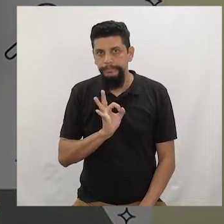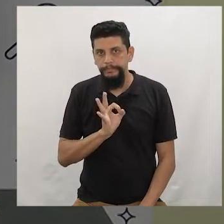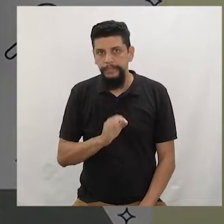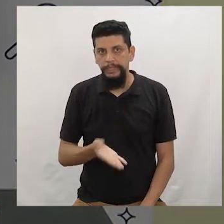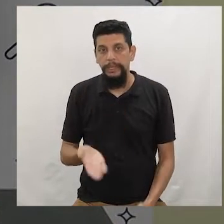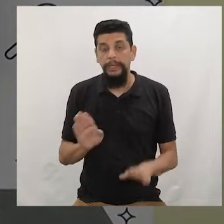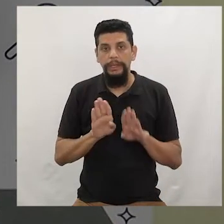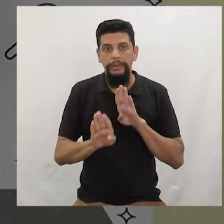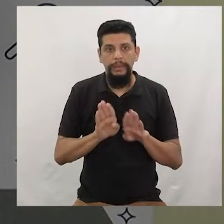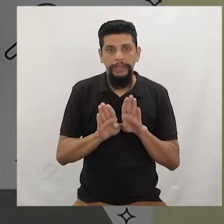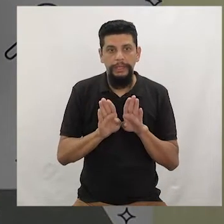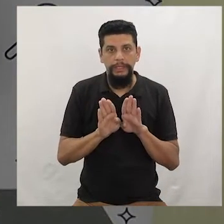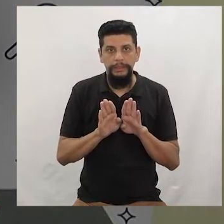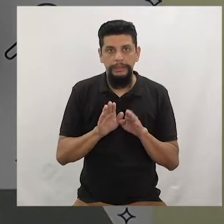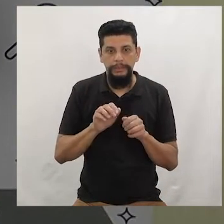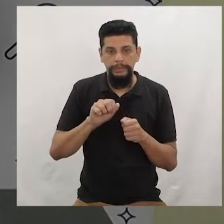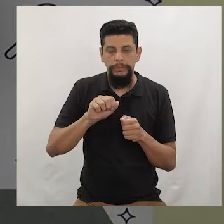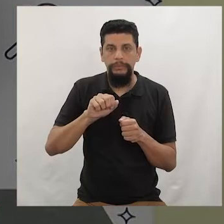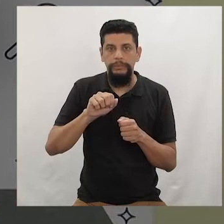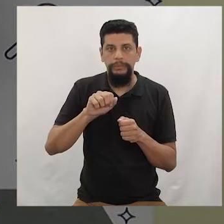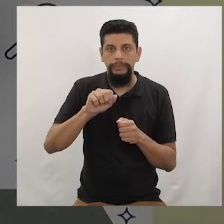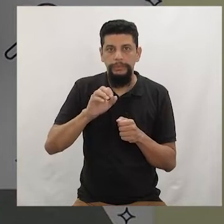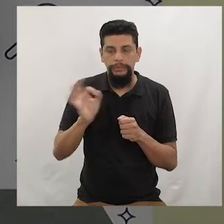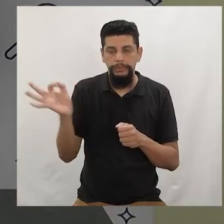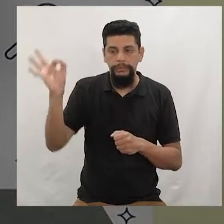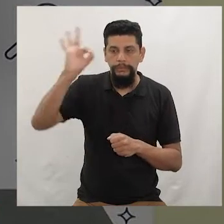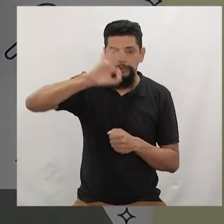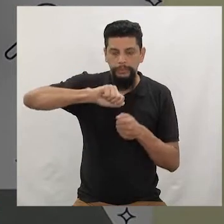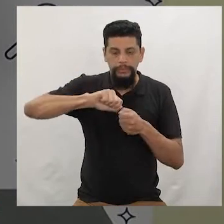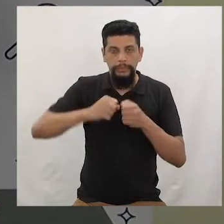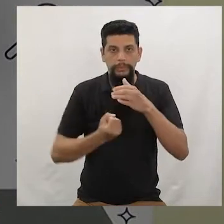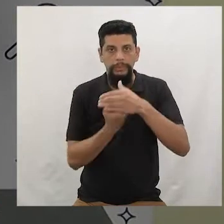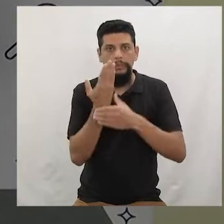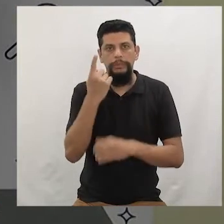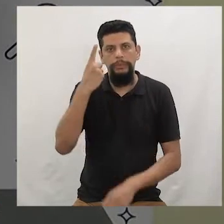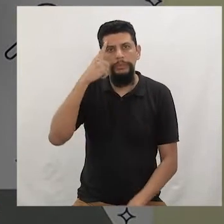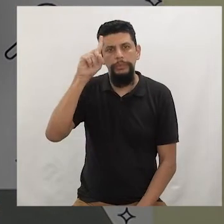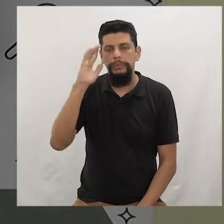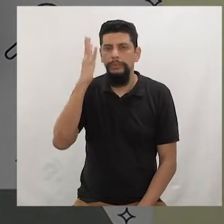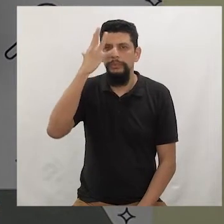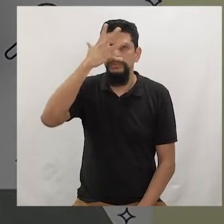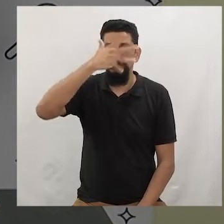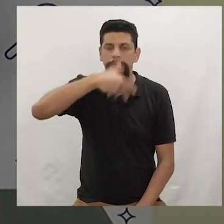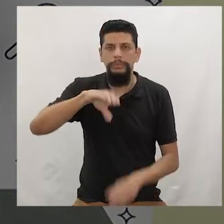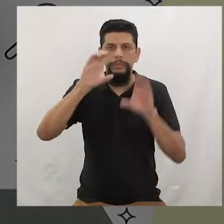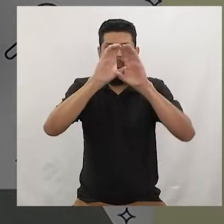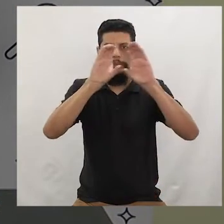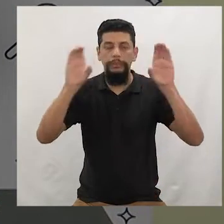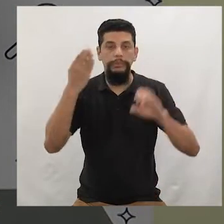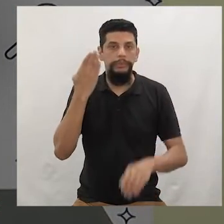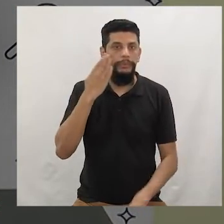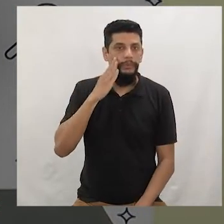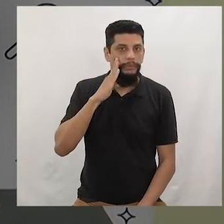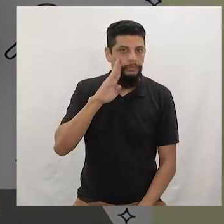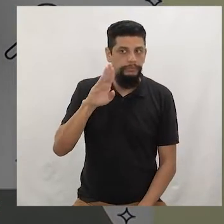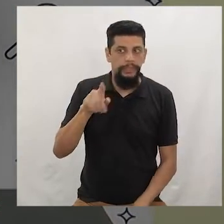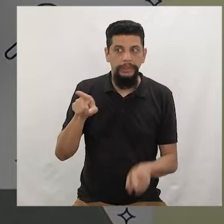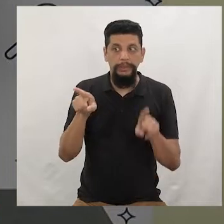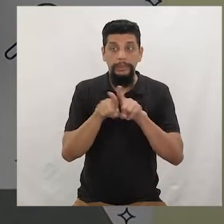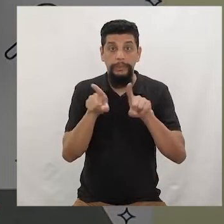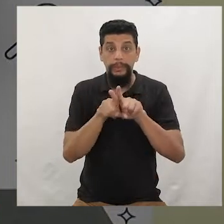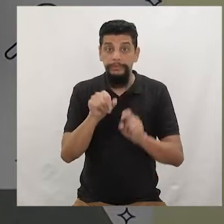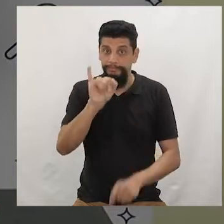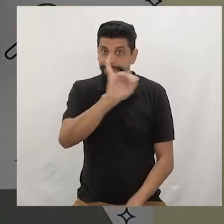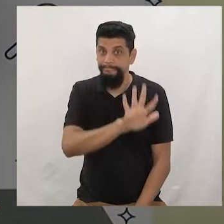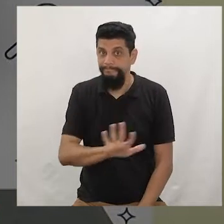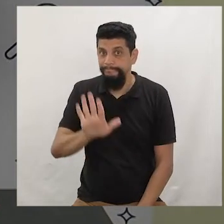das nuvens. E às vezes ele aparece. O sol fica um dia lindo, com o céu azul, como está aqui,